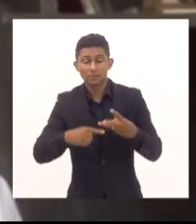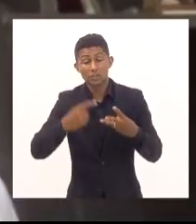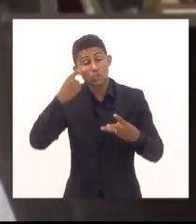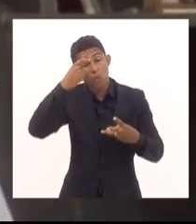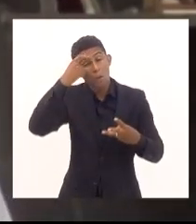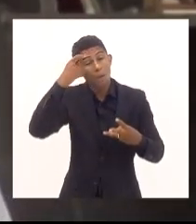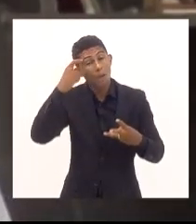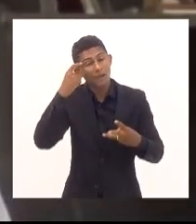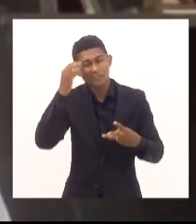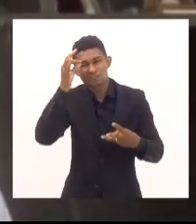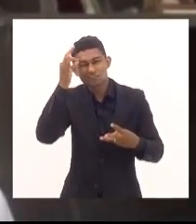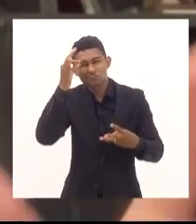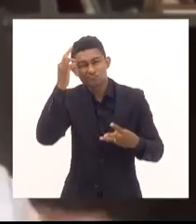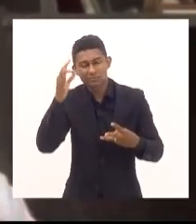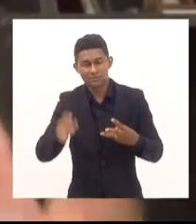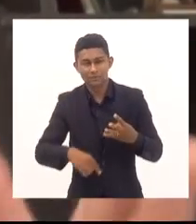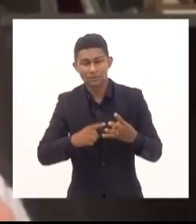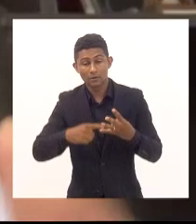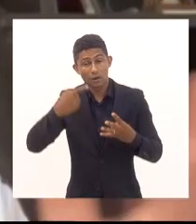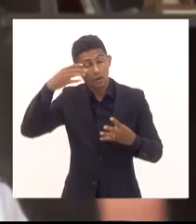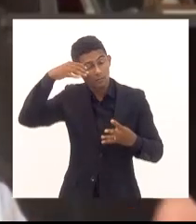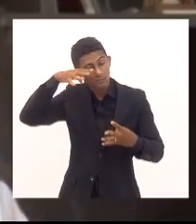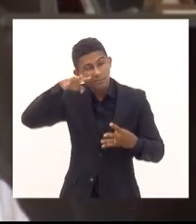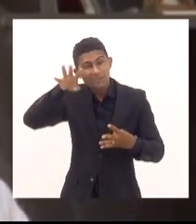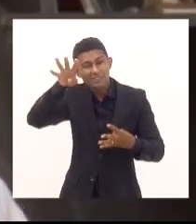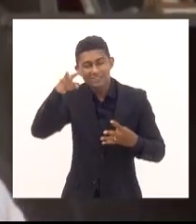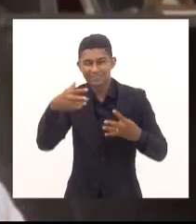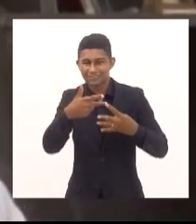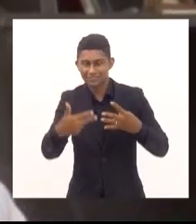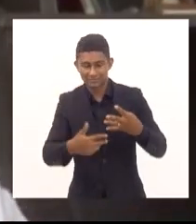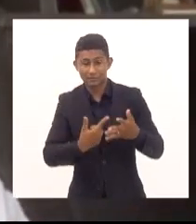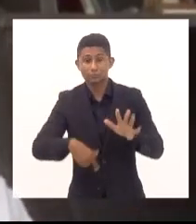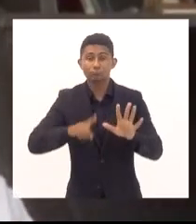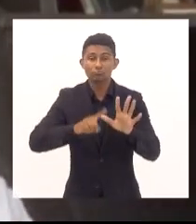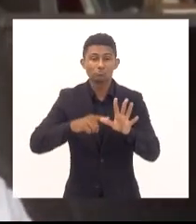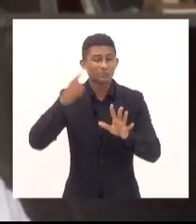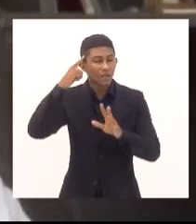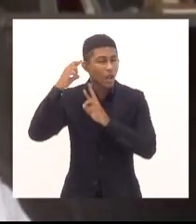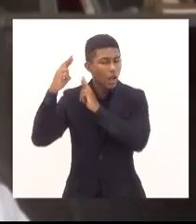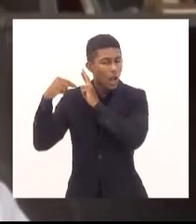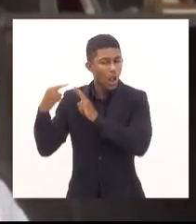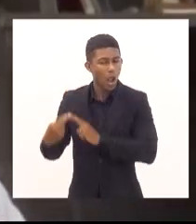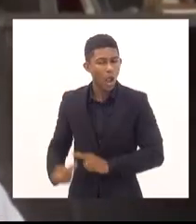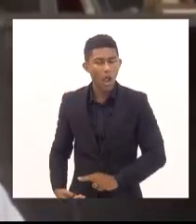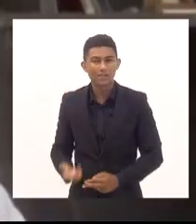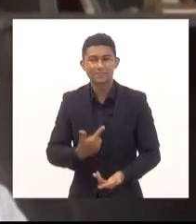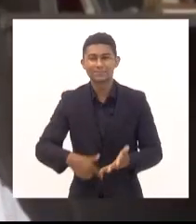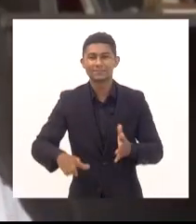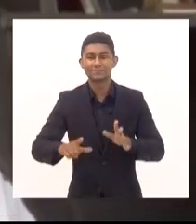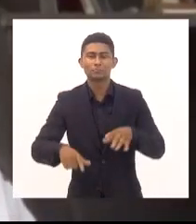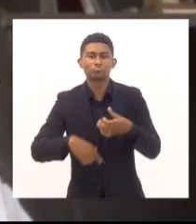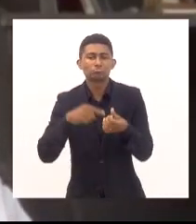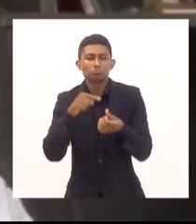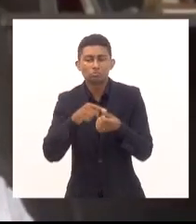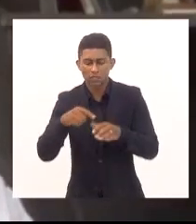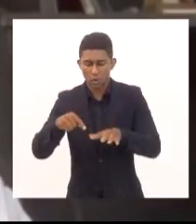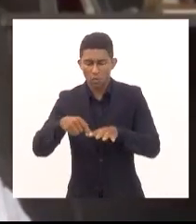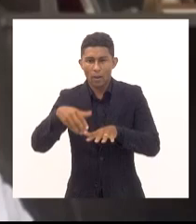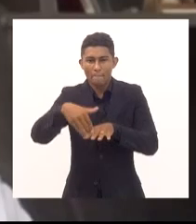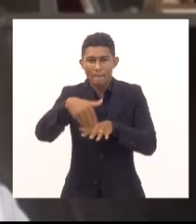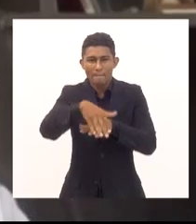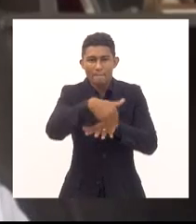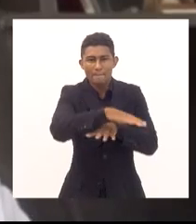sobrancelha, a extensão de cílios, tranças e penteados afros, designer de unhas, organização